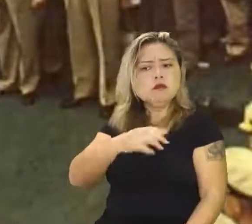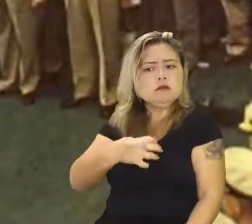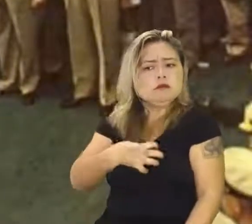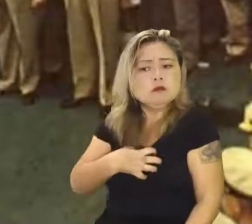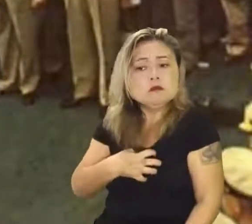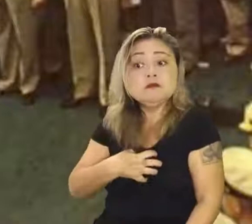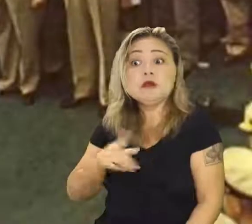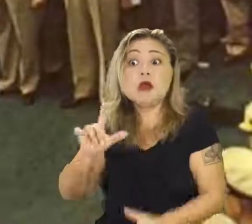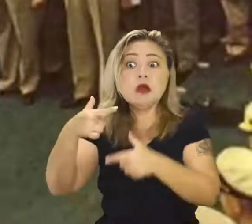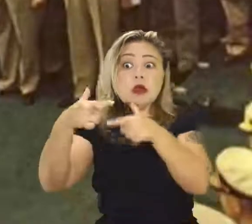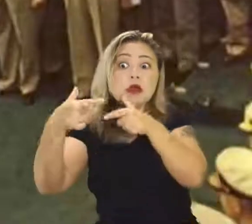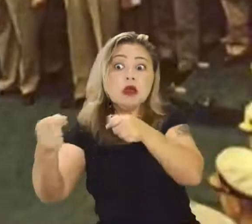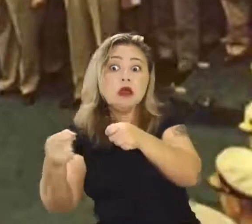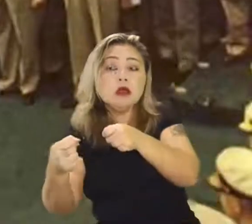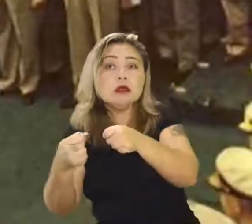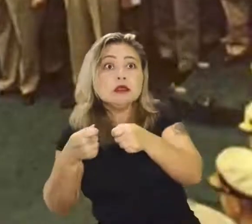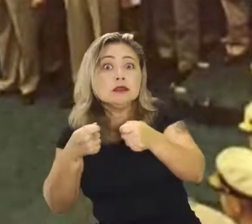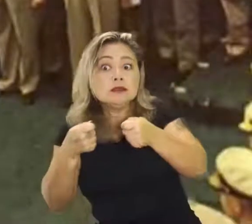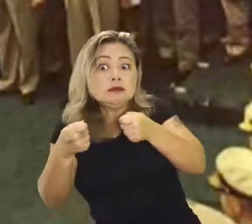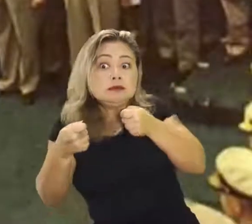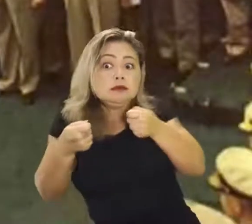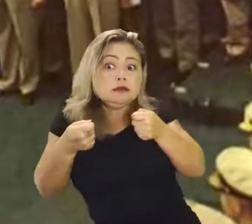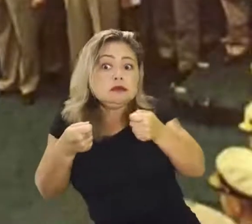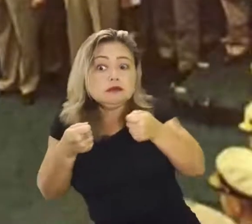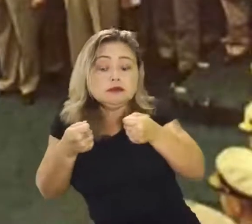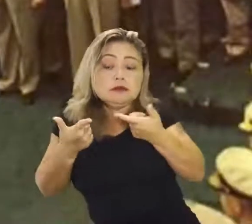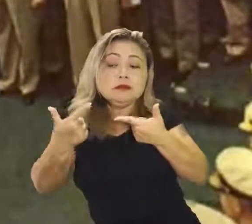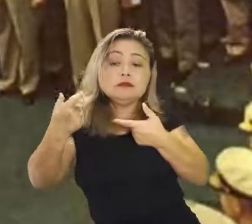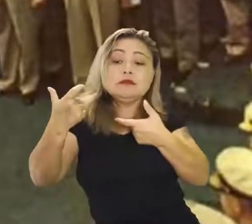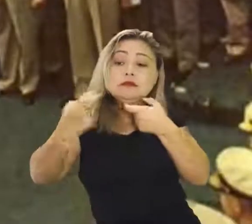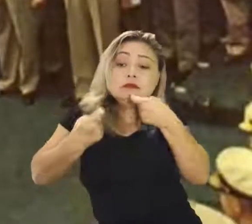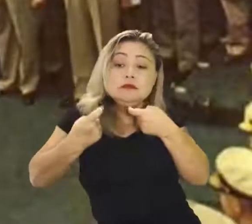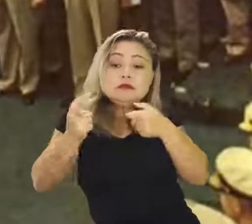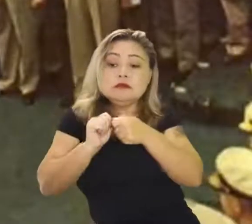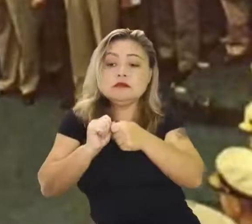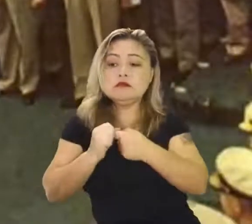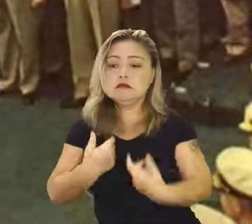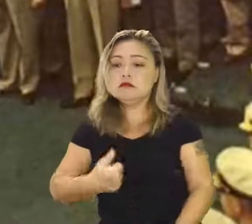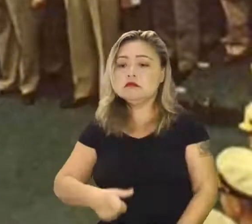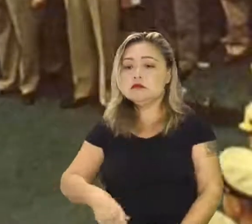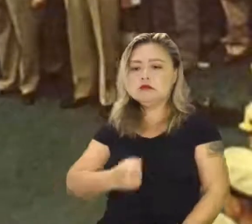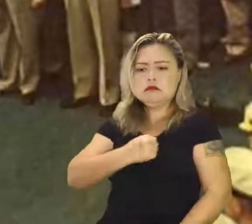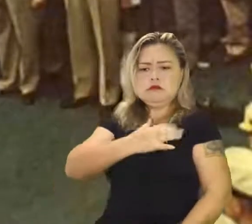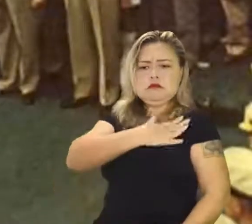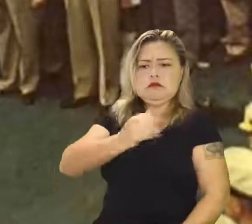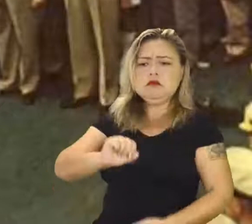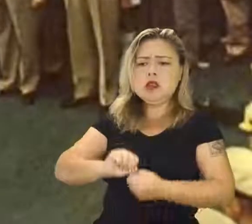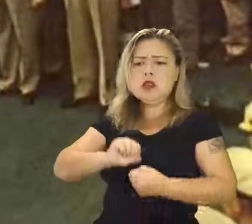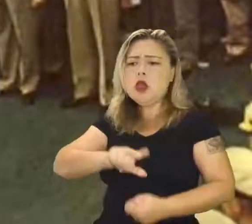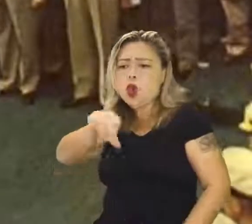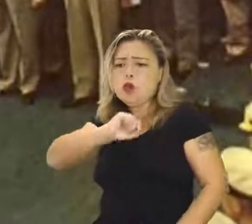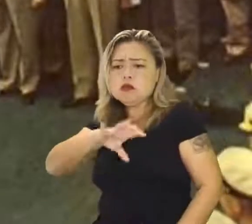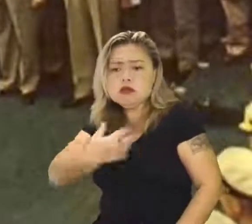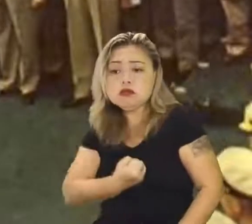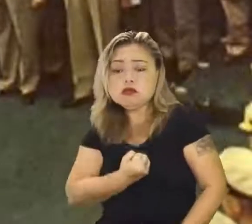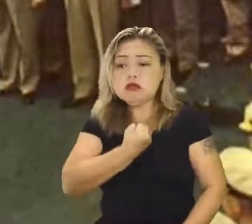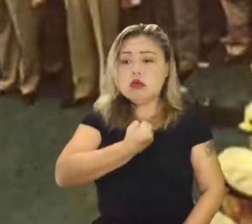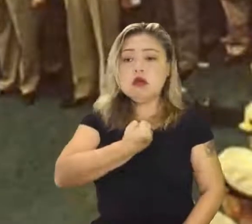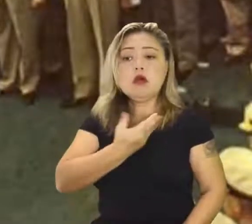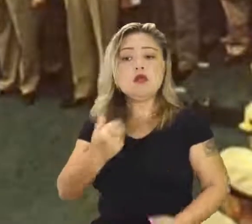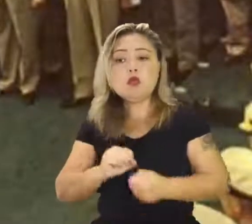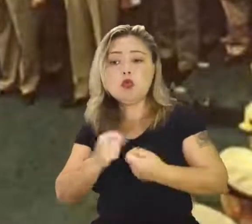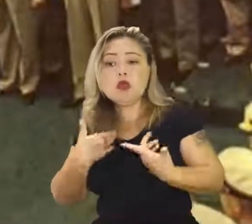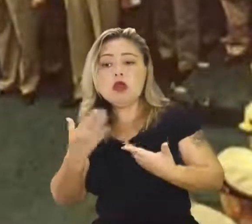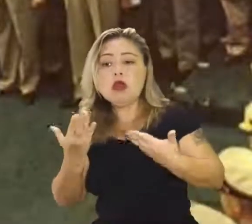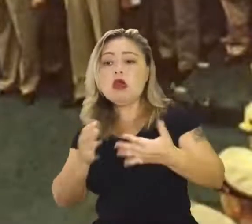os japoneses ainda estão resistindo à guerra. Os generais japoneses, eles diziam, eu prefiro o suicídio de que a rendição.